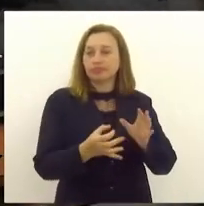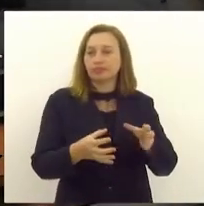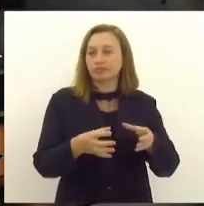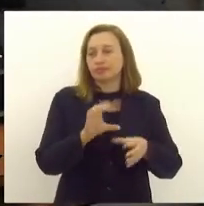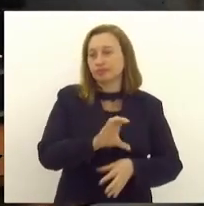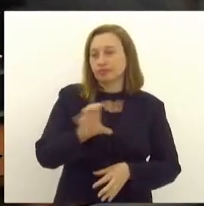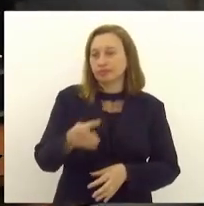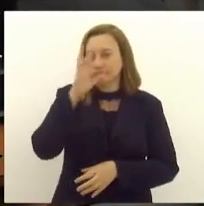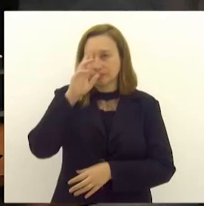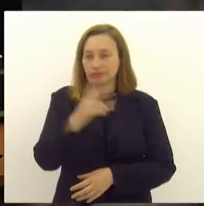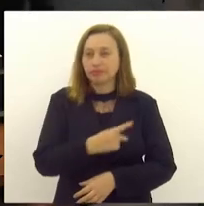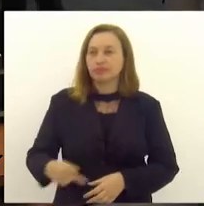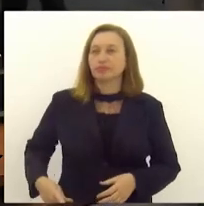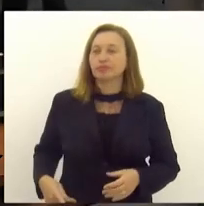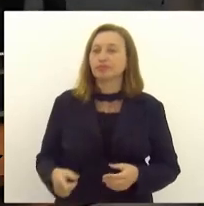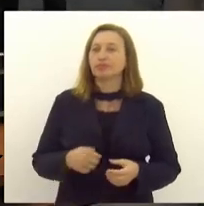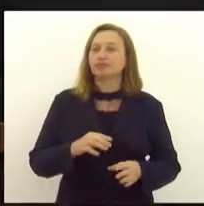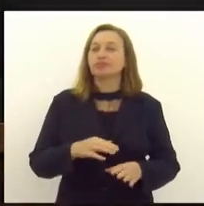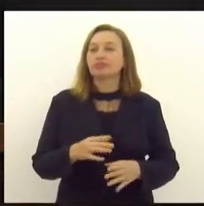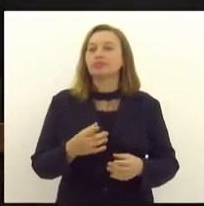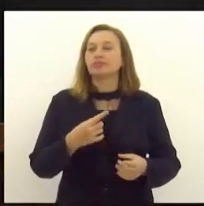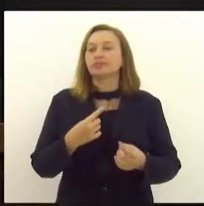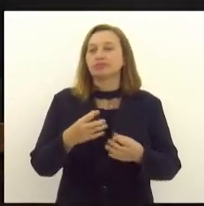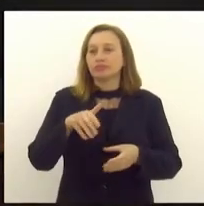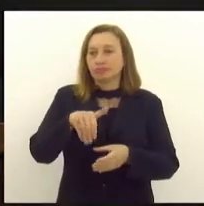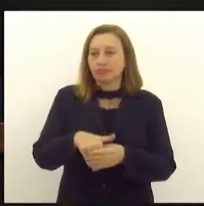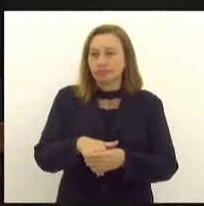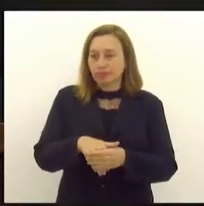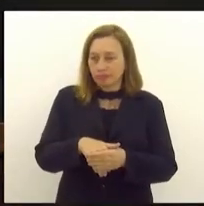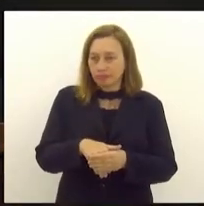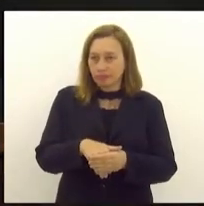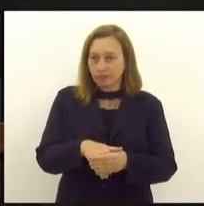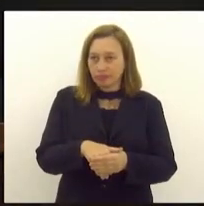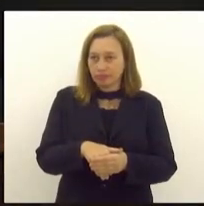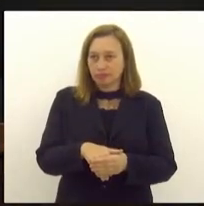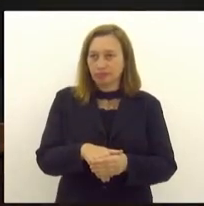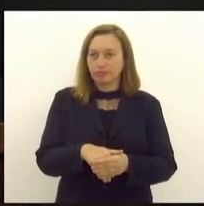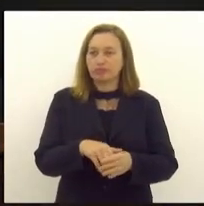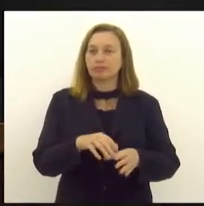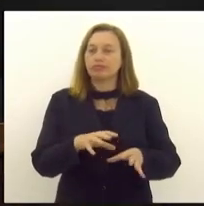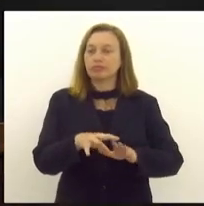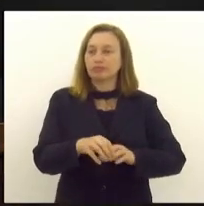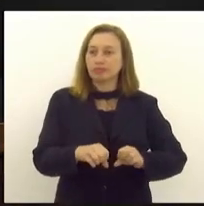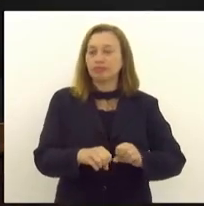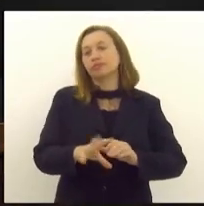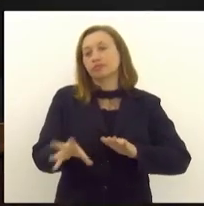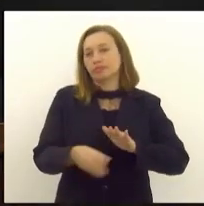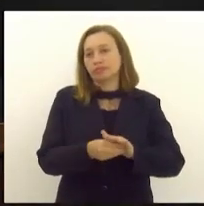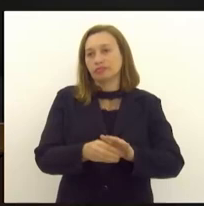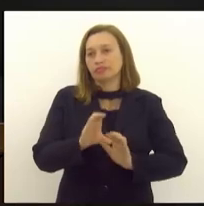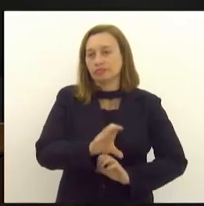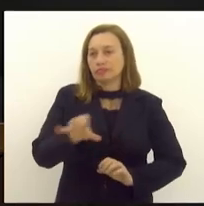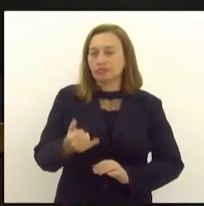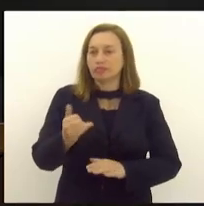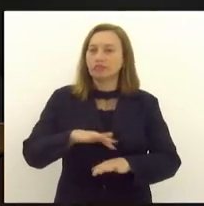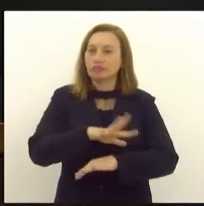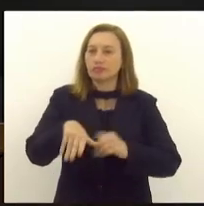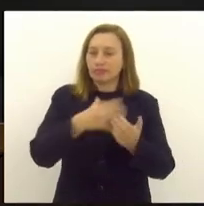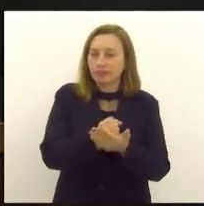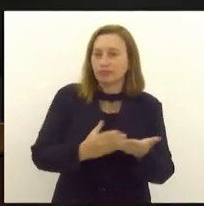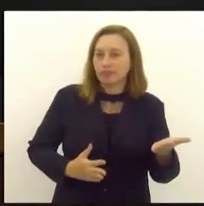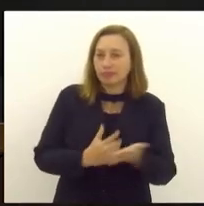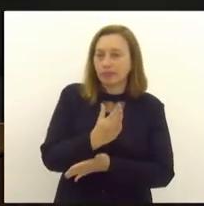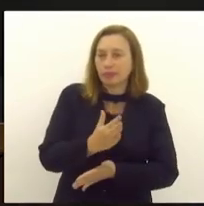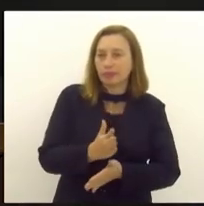com os pareceres emitidos em votação as emendas da ccj senhores que a própria permanece Como estão aprovado